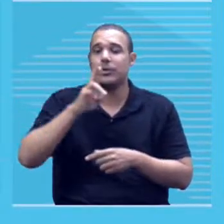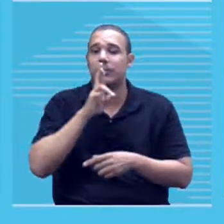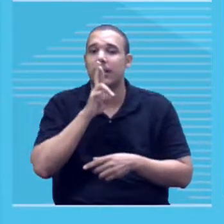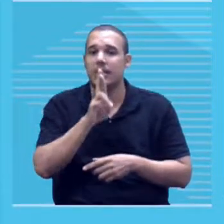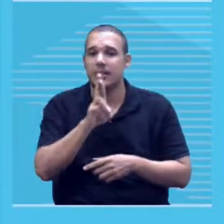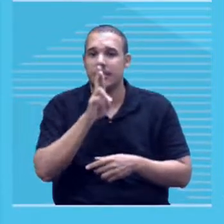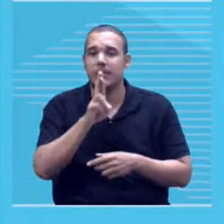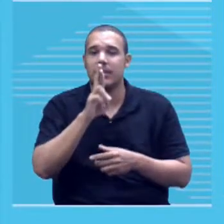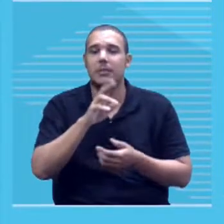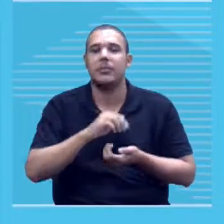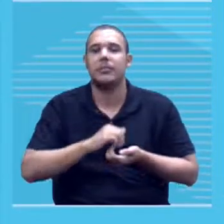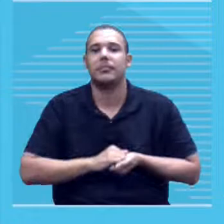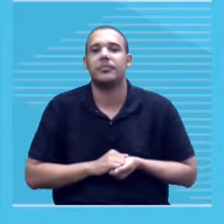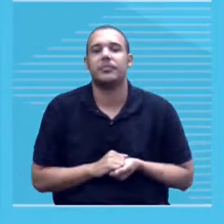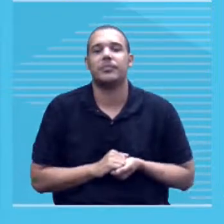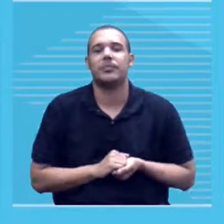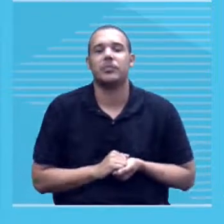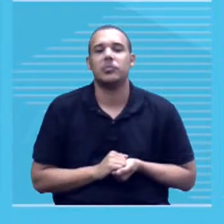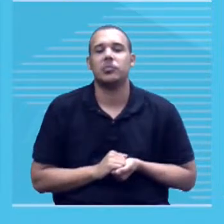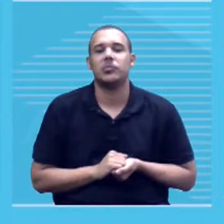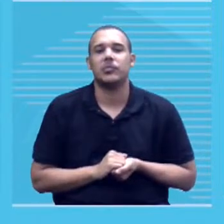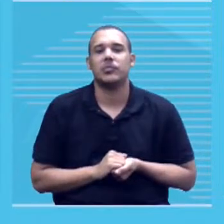questão.